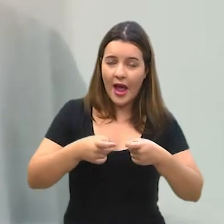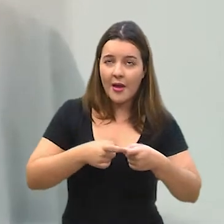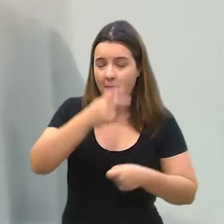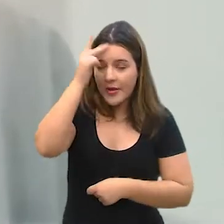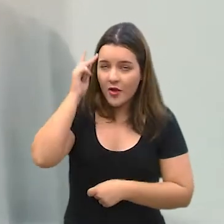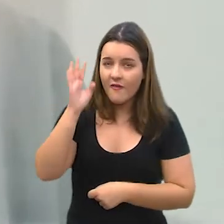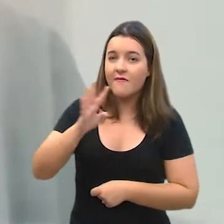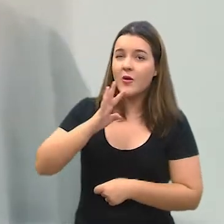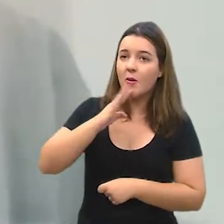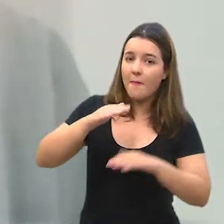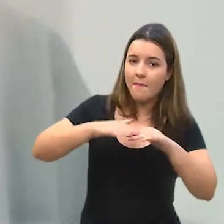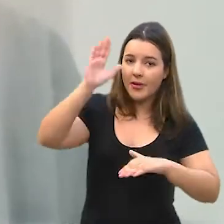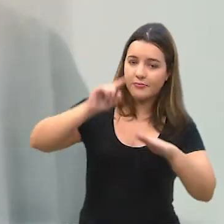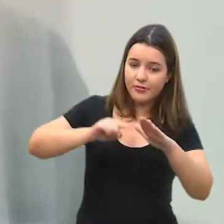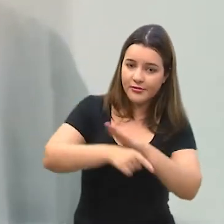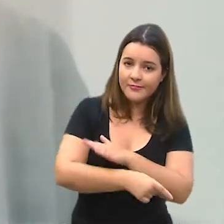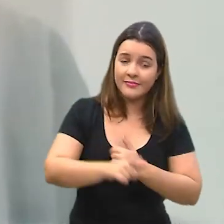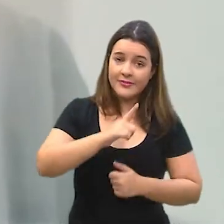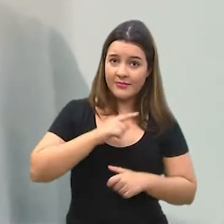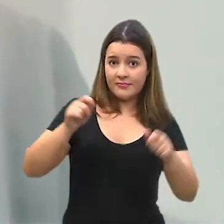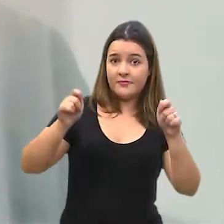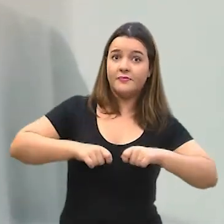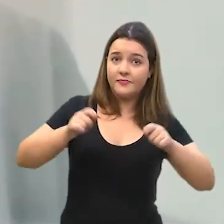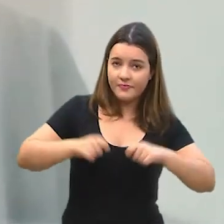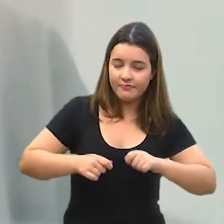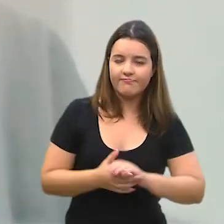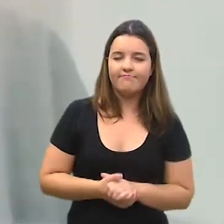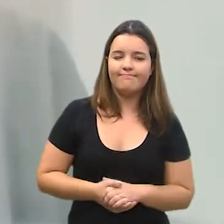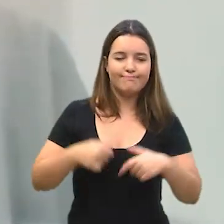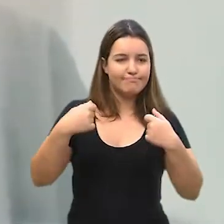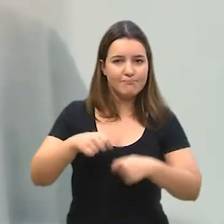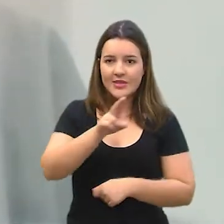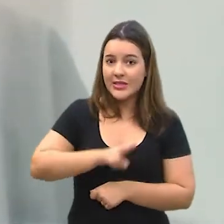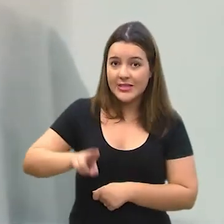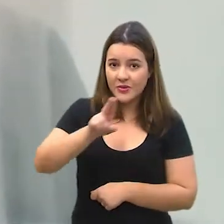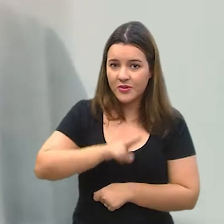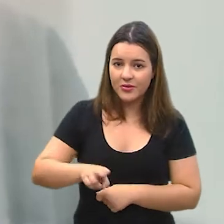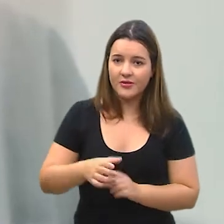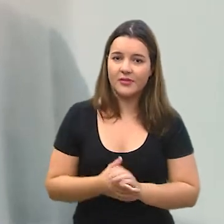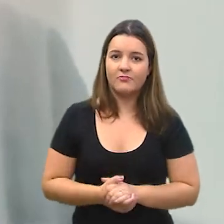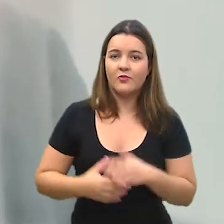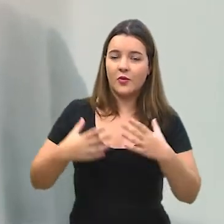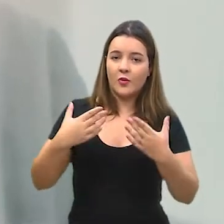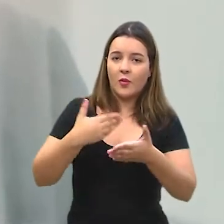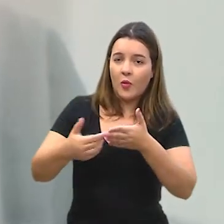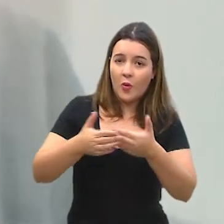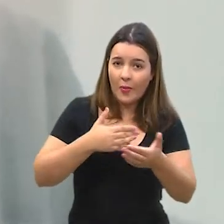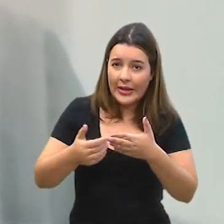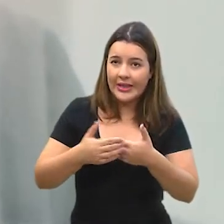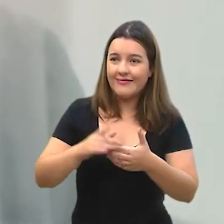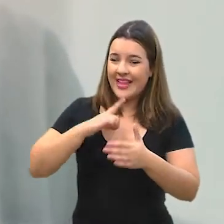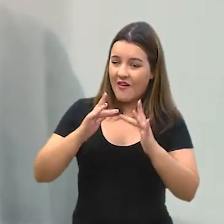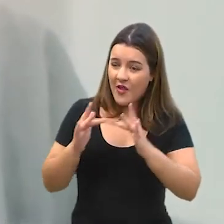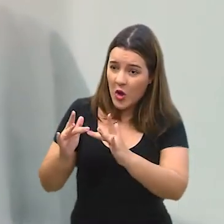e tratadas precocemente também. A prevenção ainda é a melhor solução na luta contra o